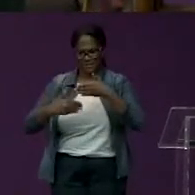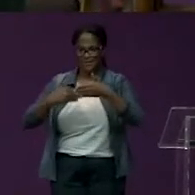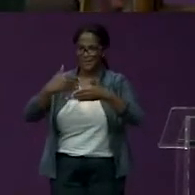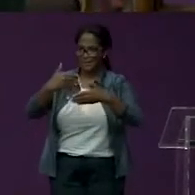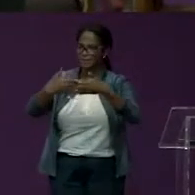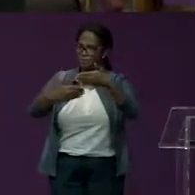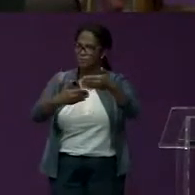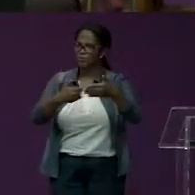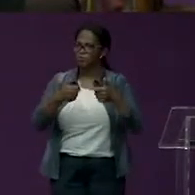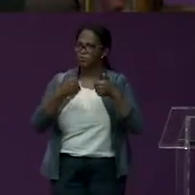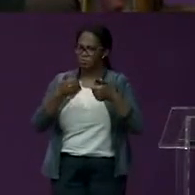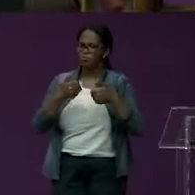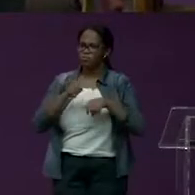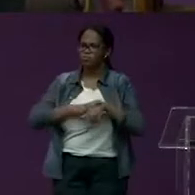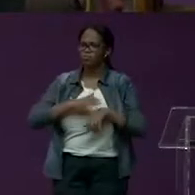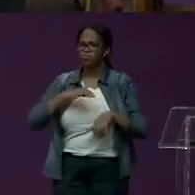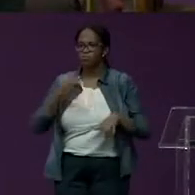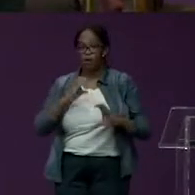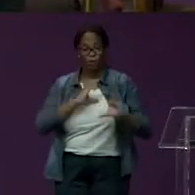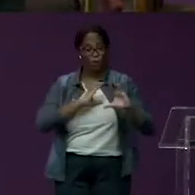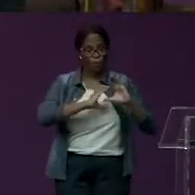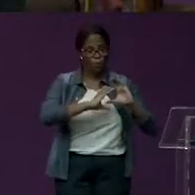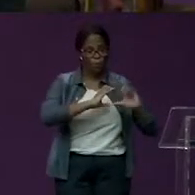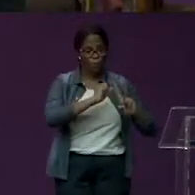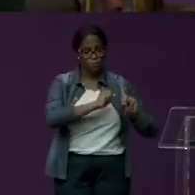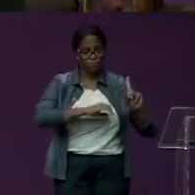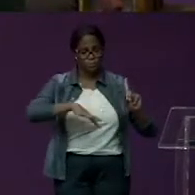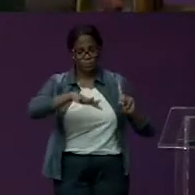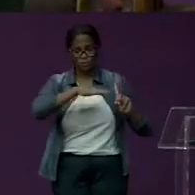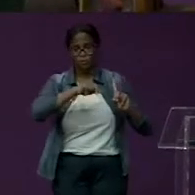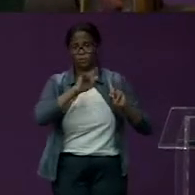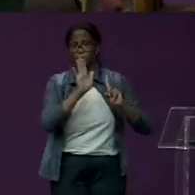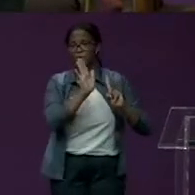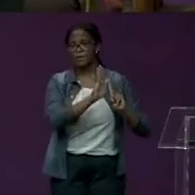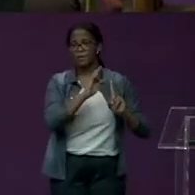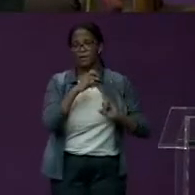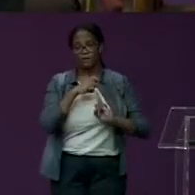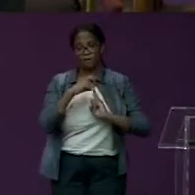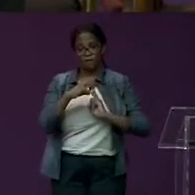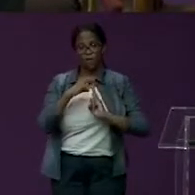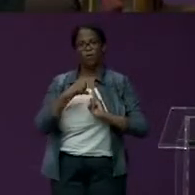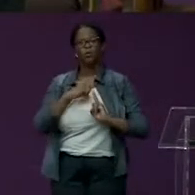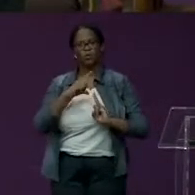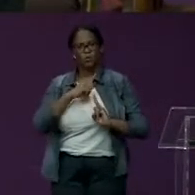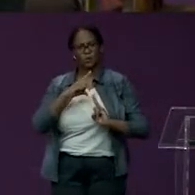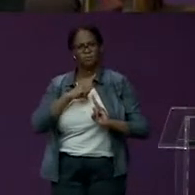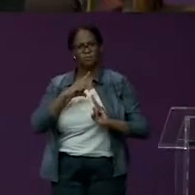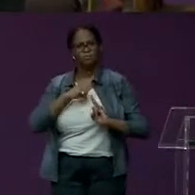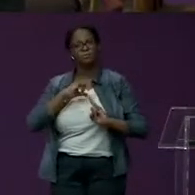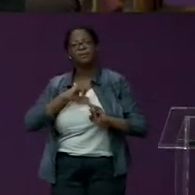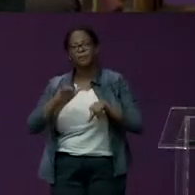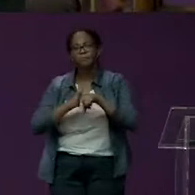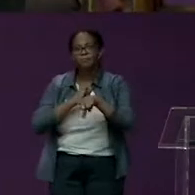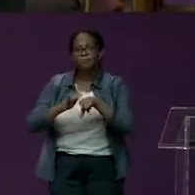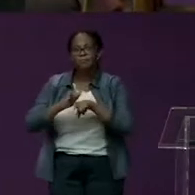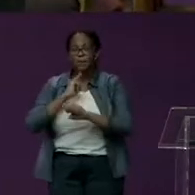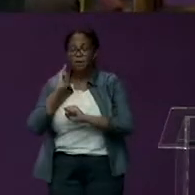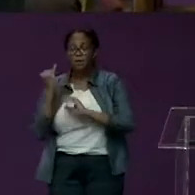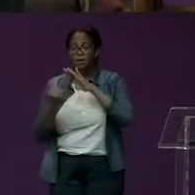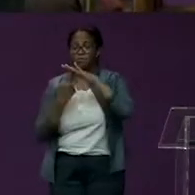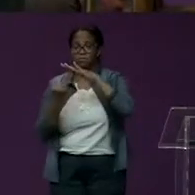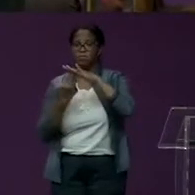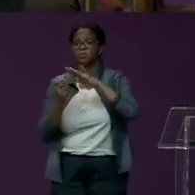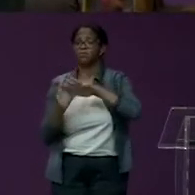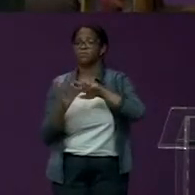vista de uma comunicação com a sociedade. A Fiocruz tem veículos muito importantes. Tem um